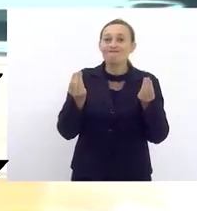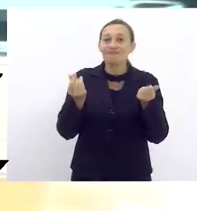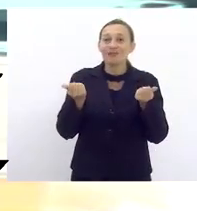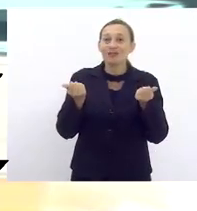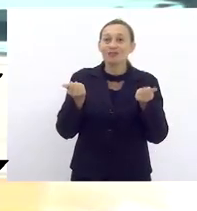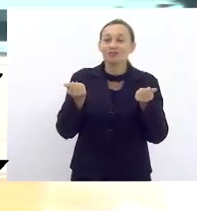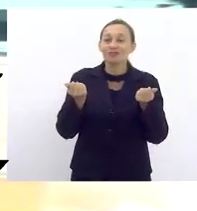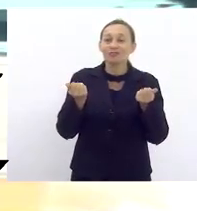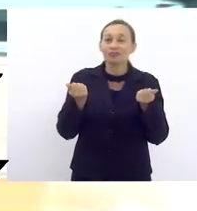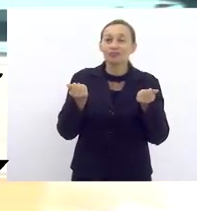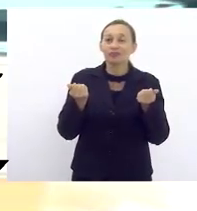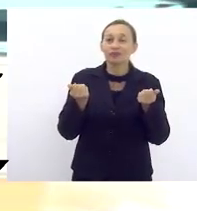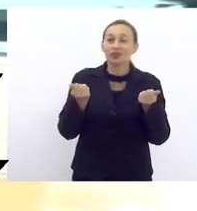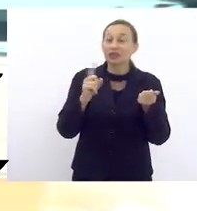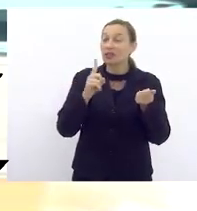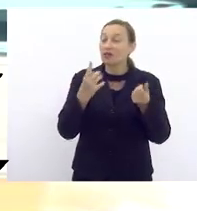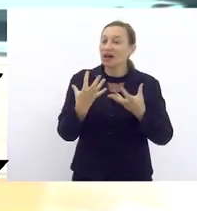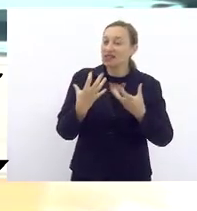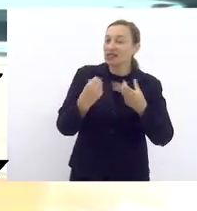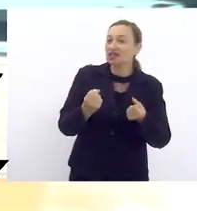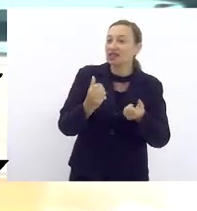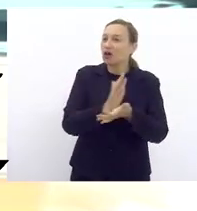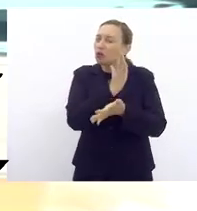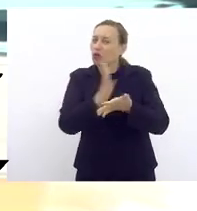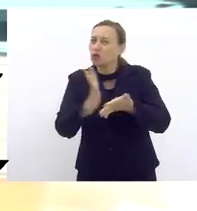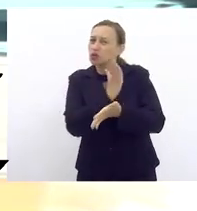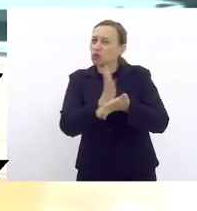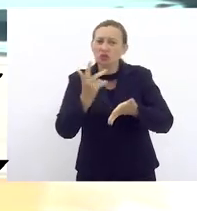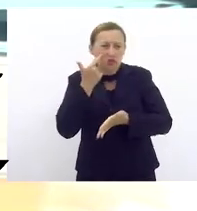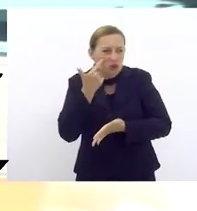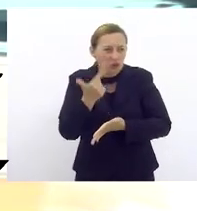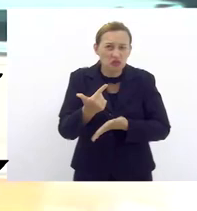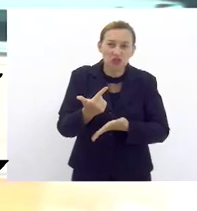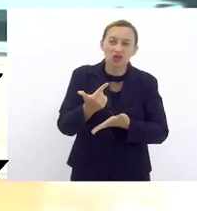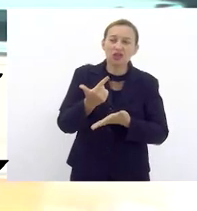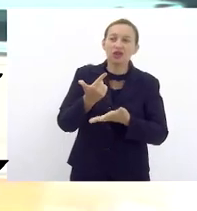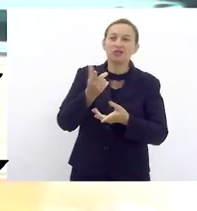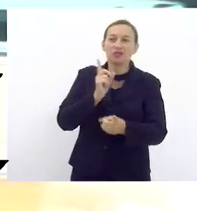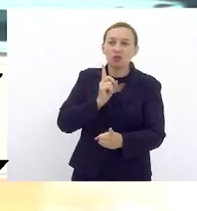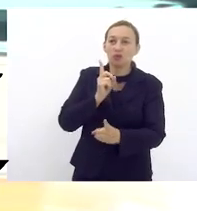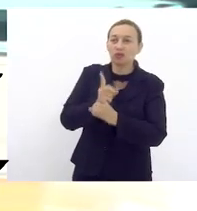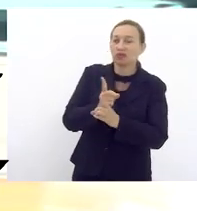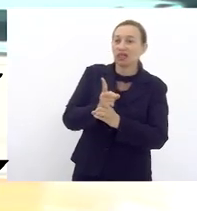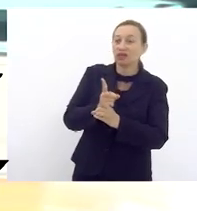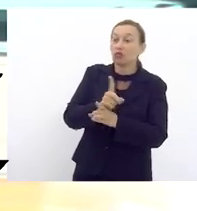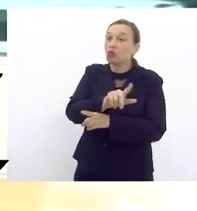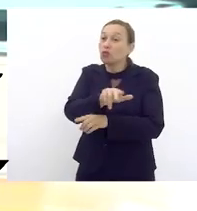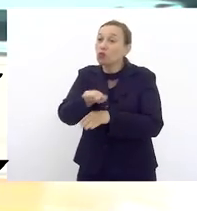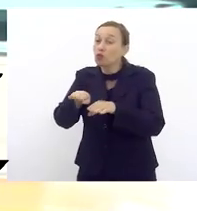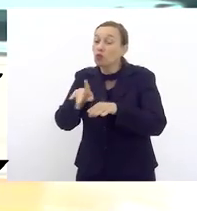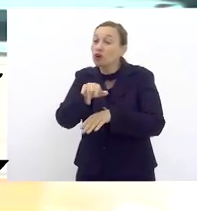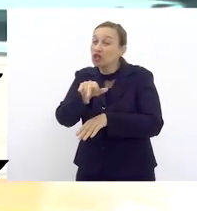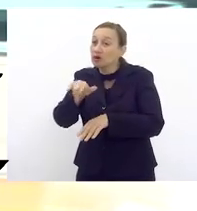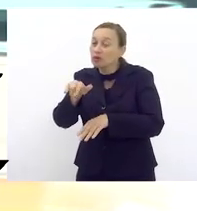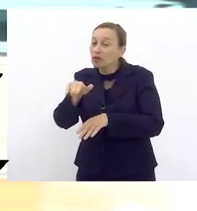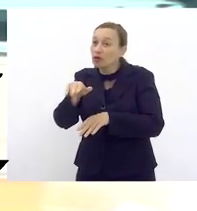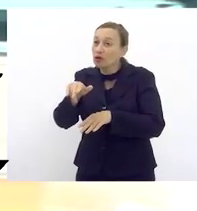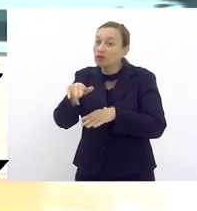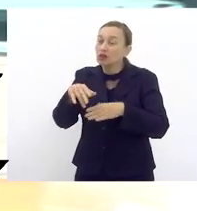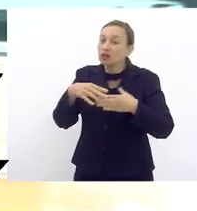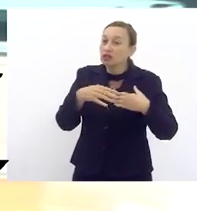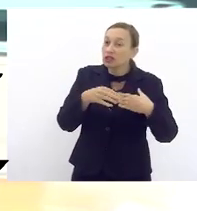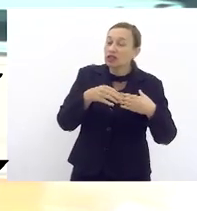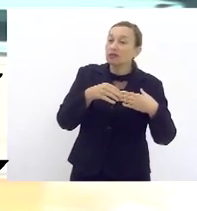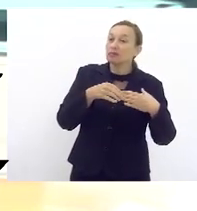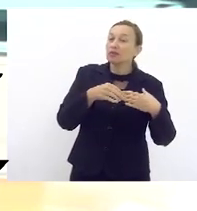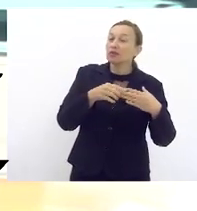desconforto com algumas coisas que eu sentia e me encontrado com o irmãos que me Trouxeram aí para